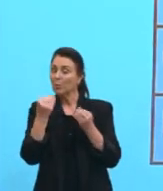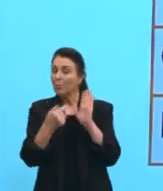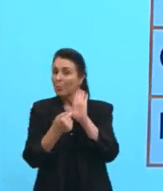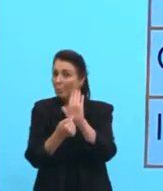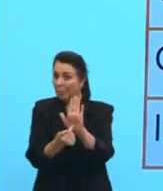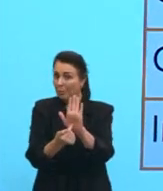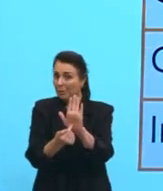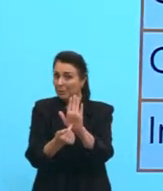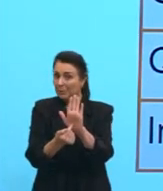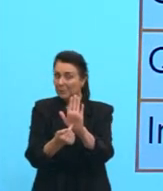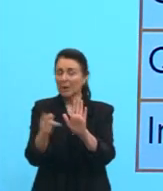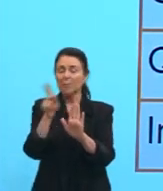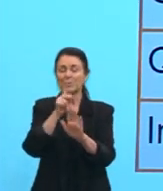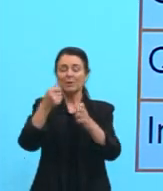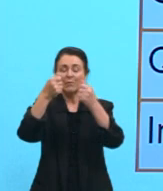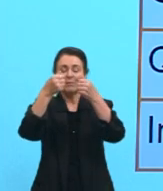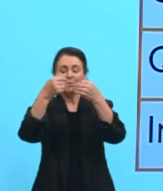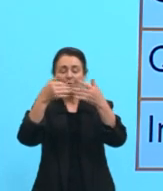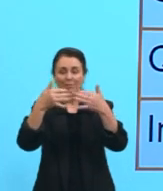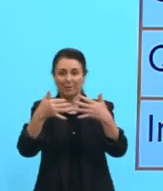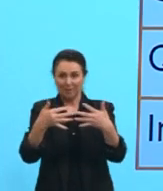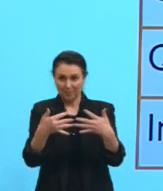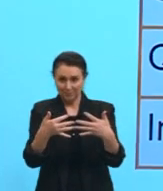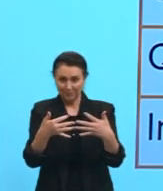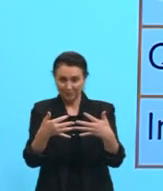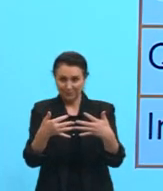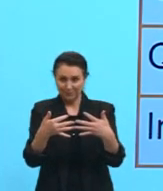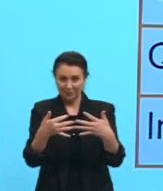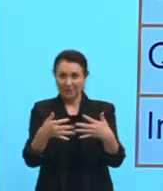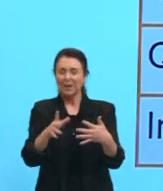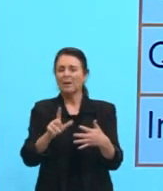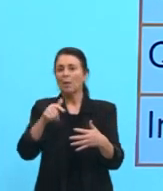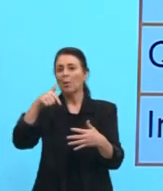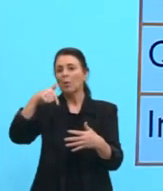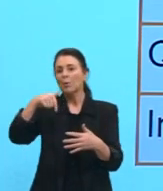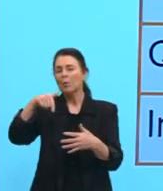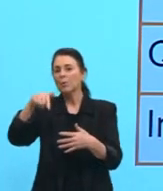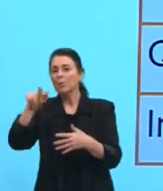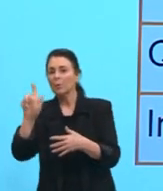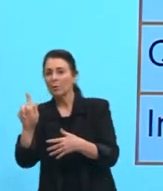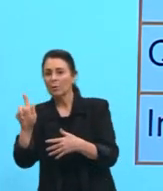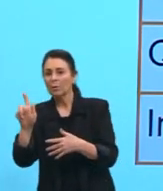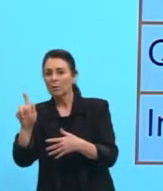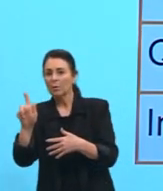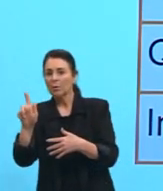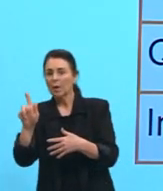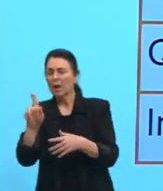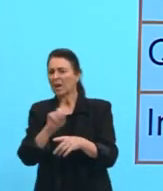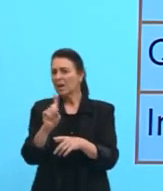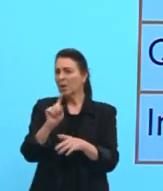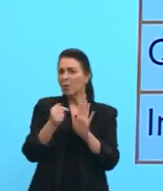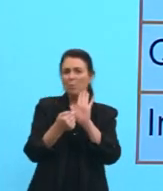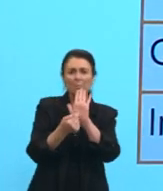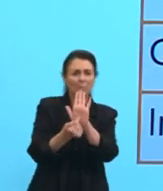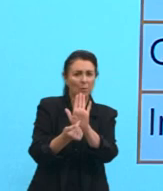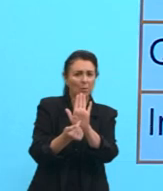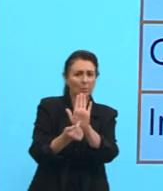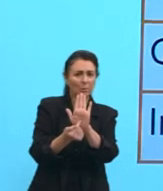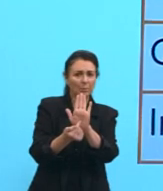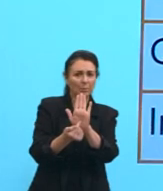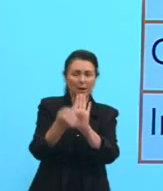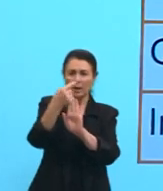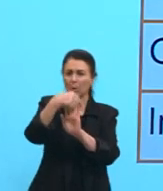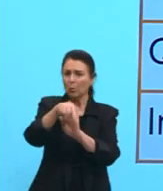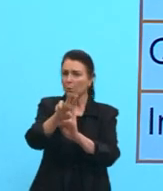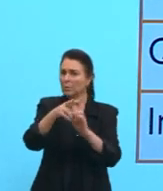especificamente sobre isso aqui tá então quilo não é não faço parte do nome da unidade aí ela